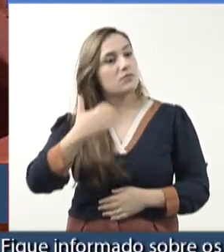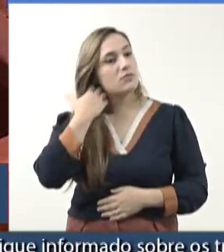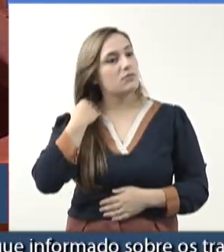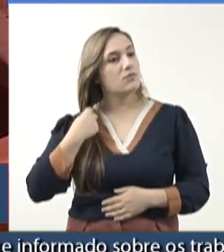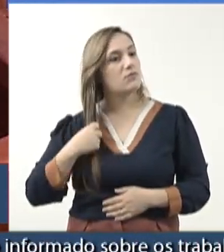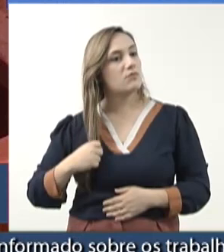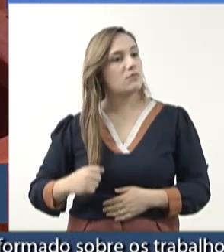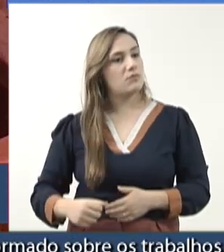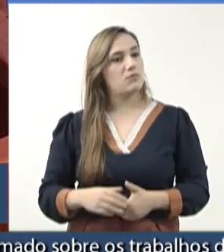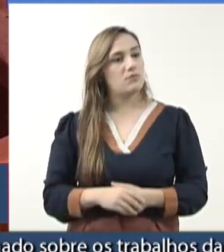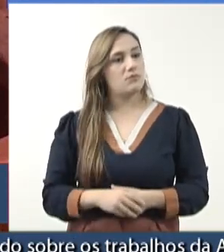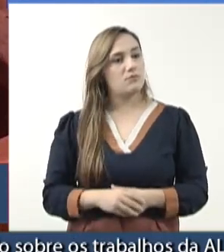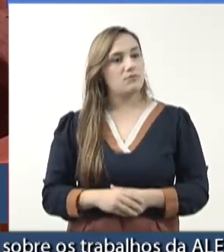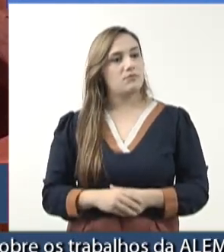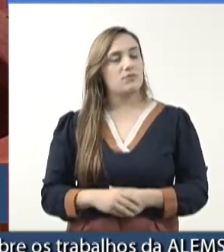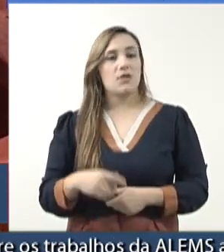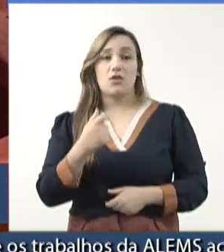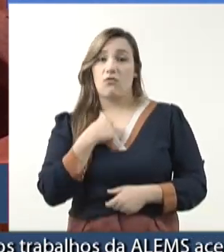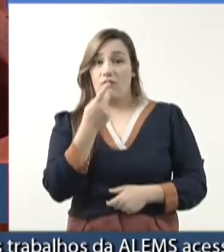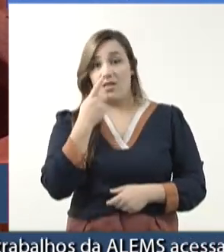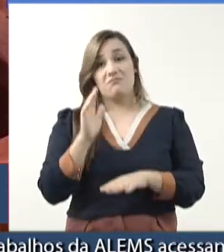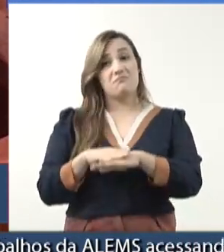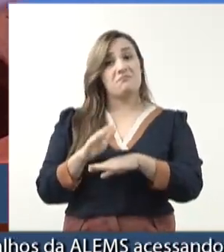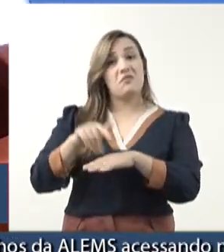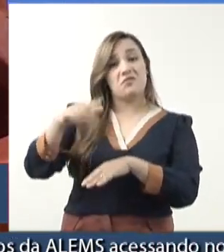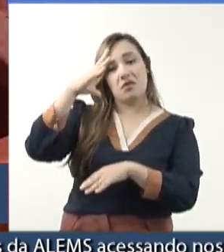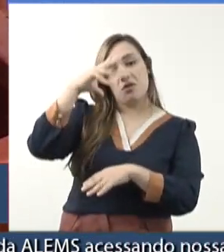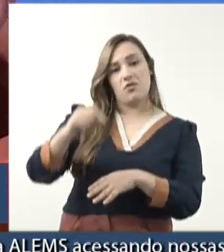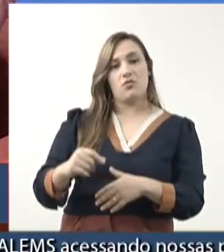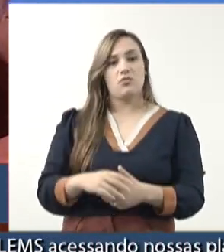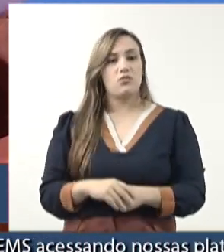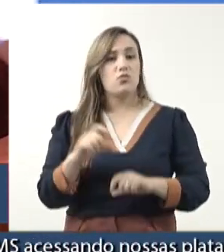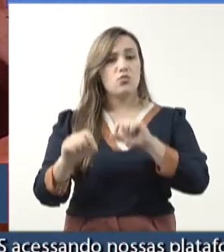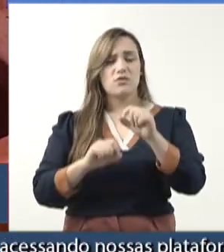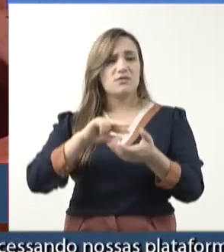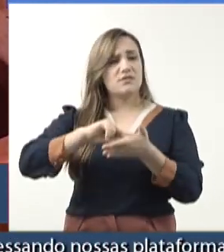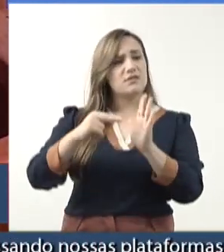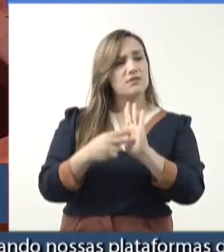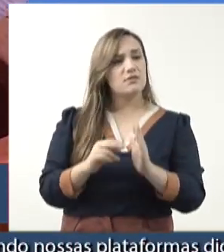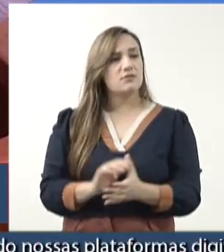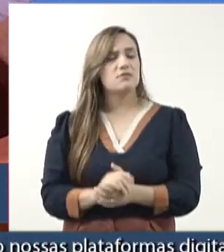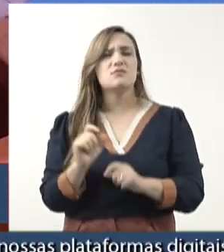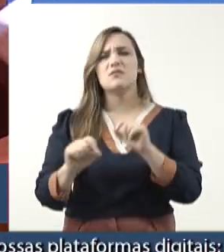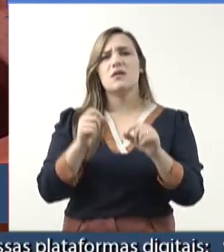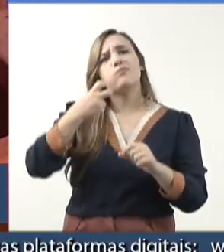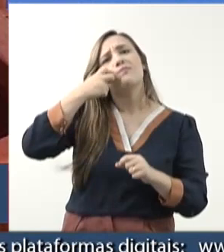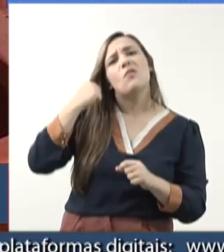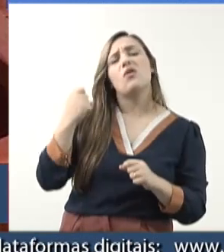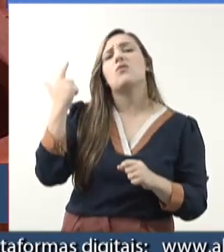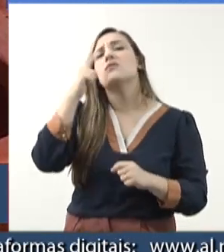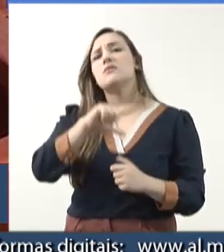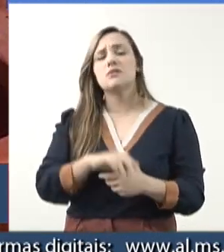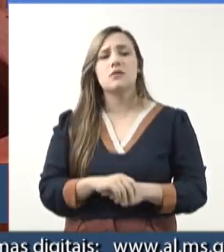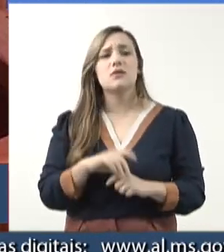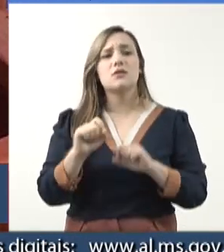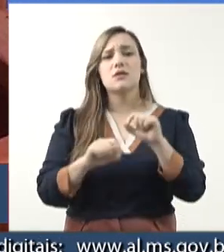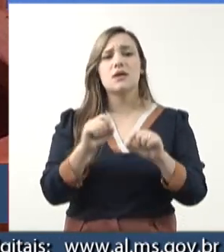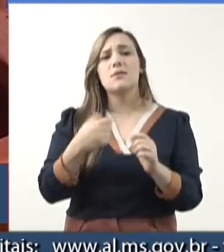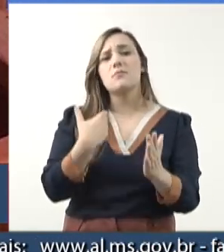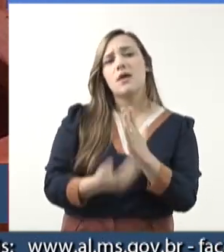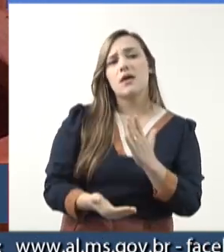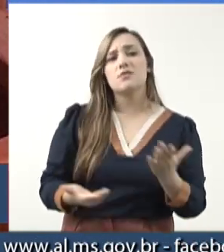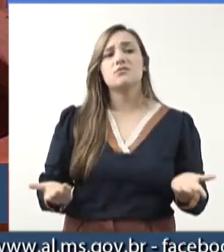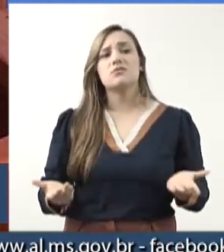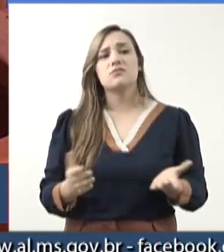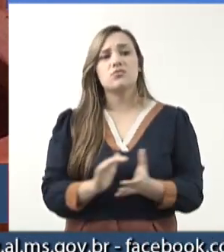Eu vou deixar isso para vocês concluírem. O que é isso? Quem lucra com isso? Quem perde com isso?